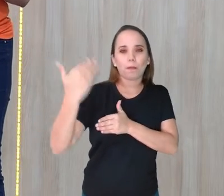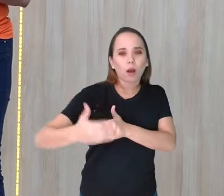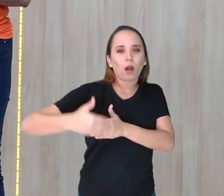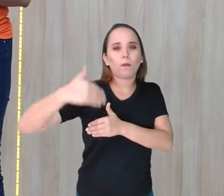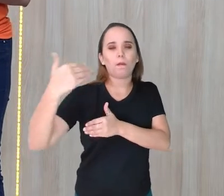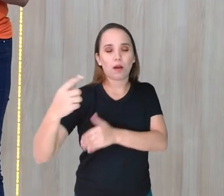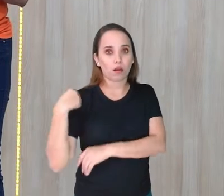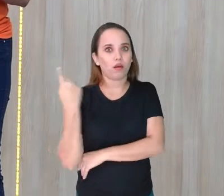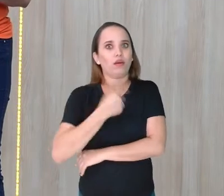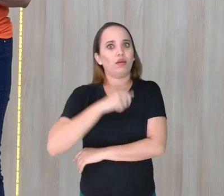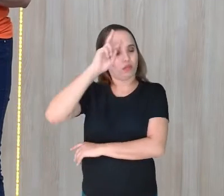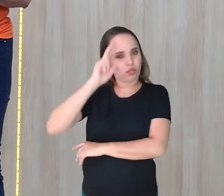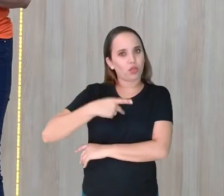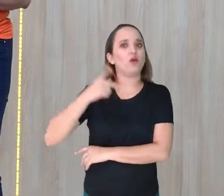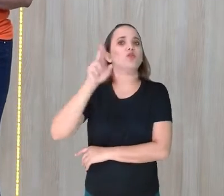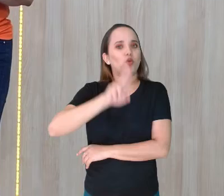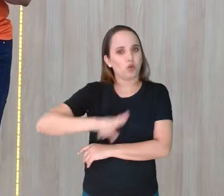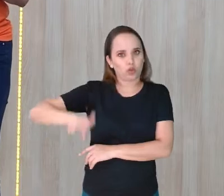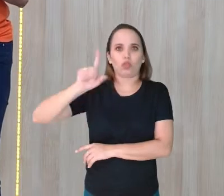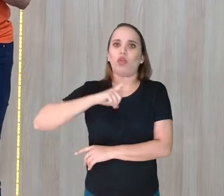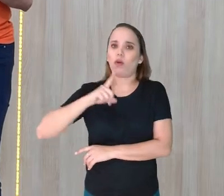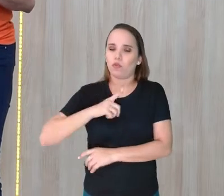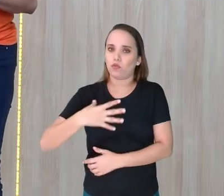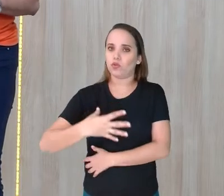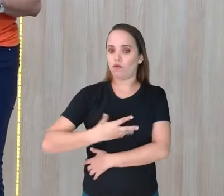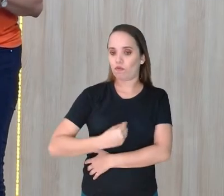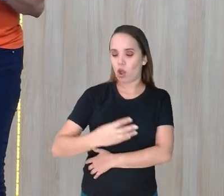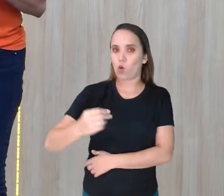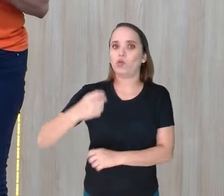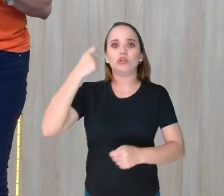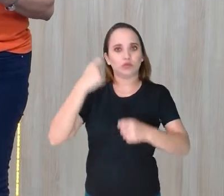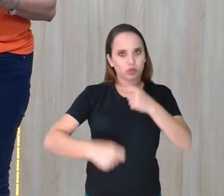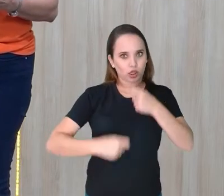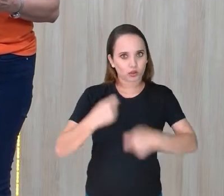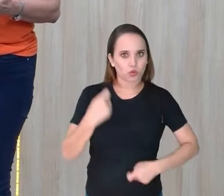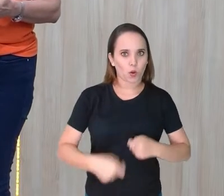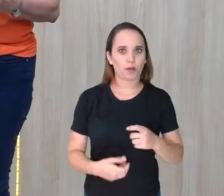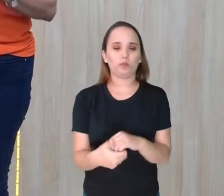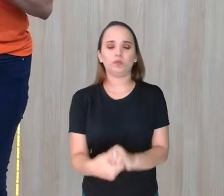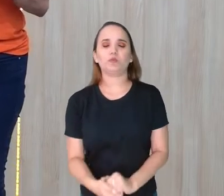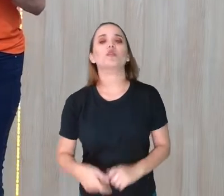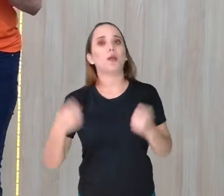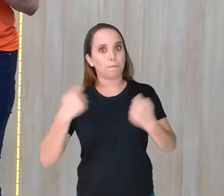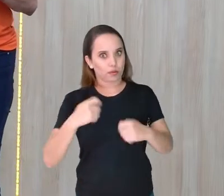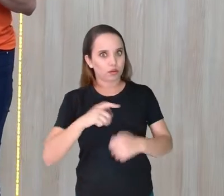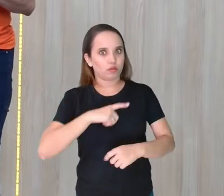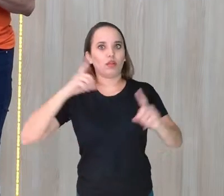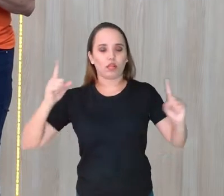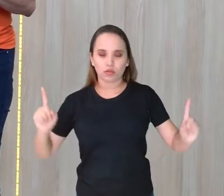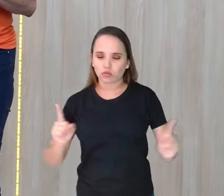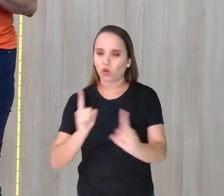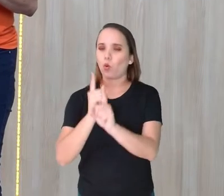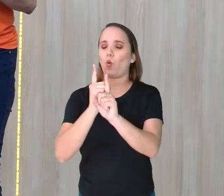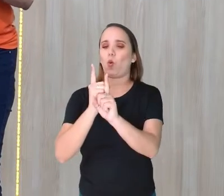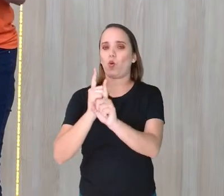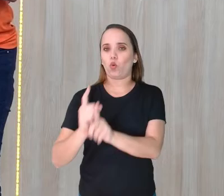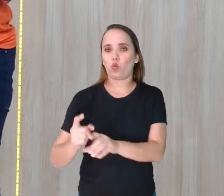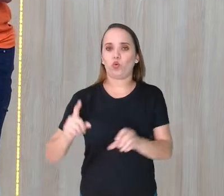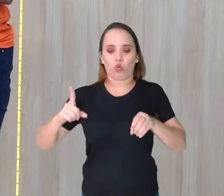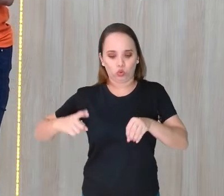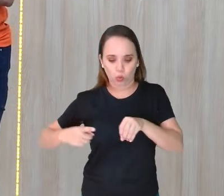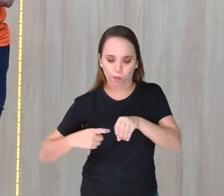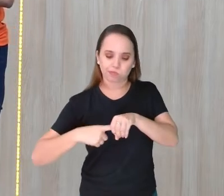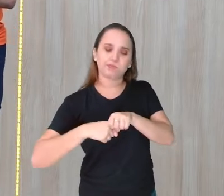de forma sexuada. Então tem que ocorrer a fecundação, o encontro do óvulo com o espermatozoide, que